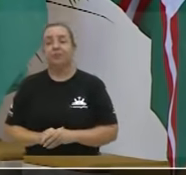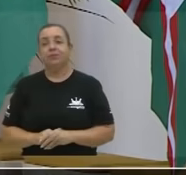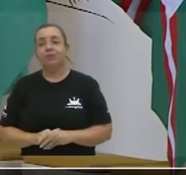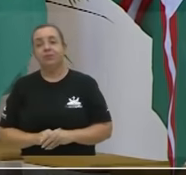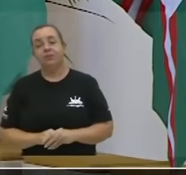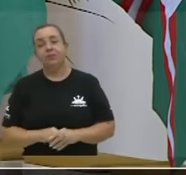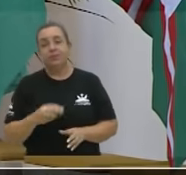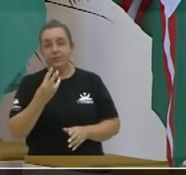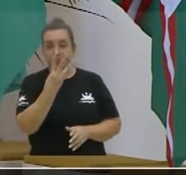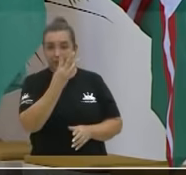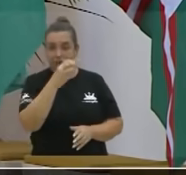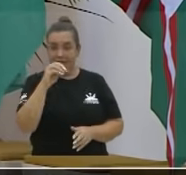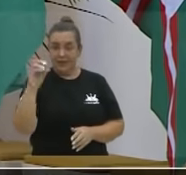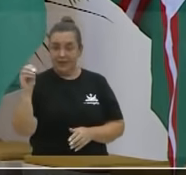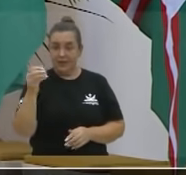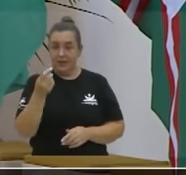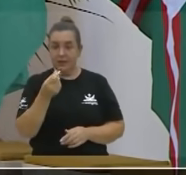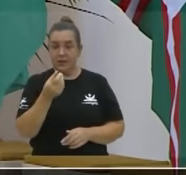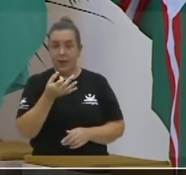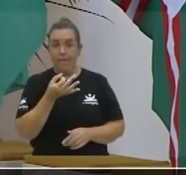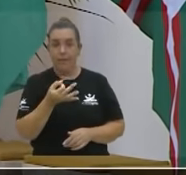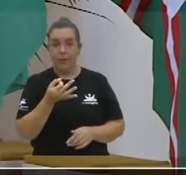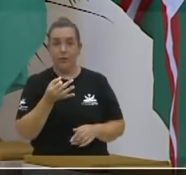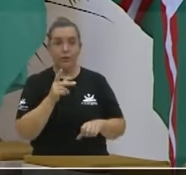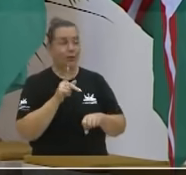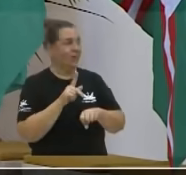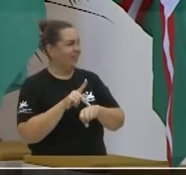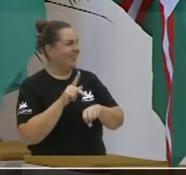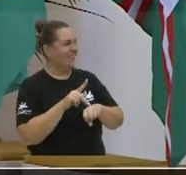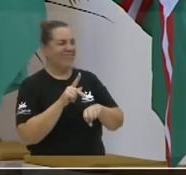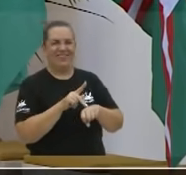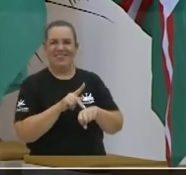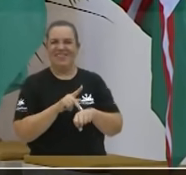300 moedas de prata.